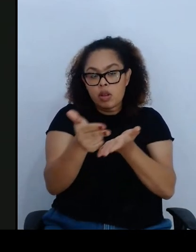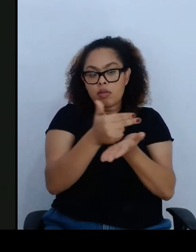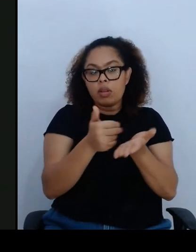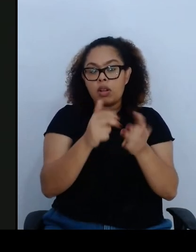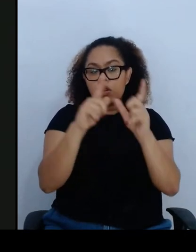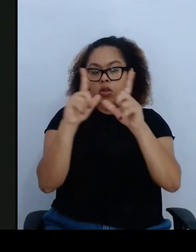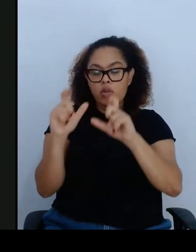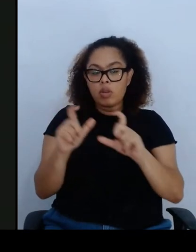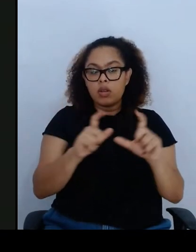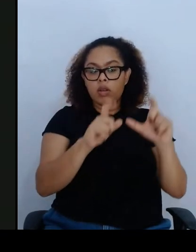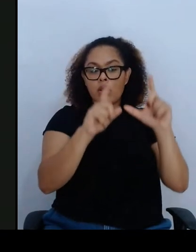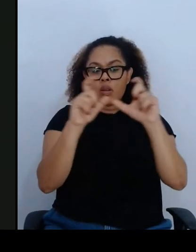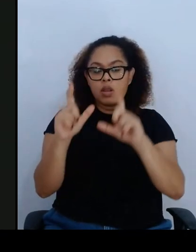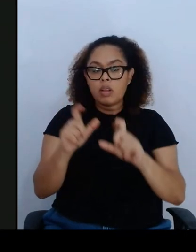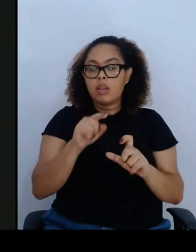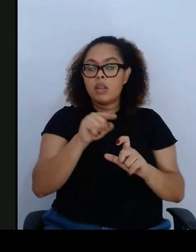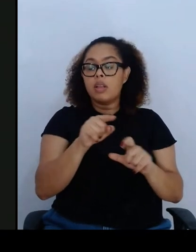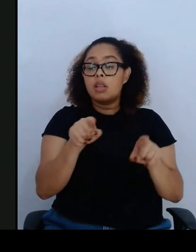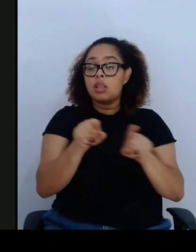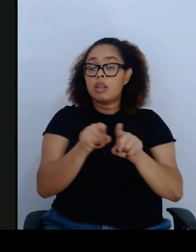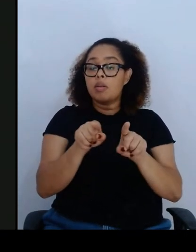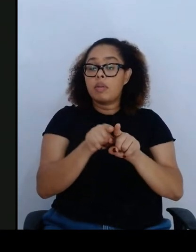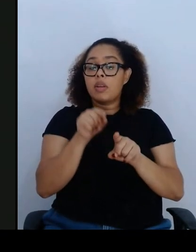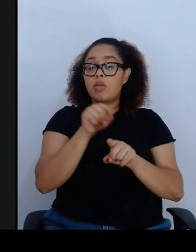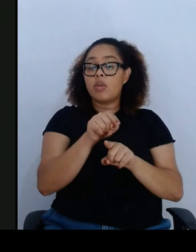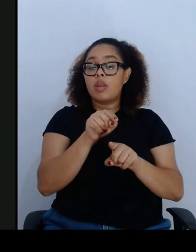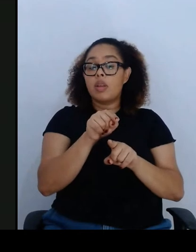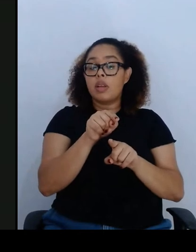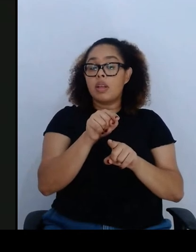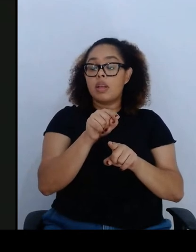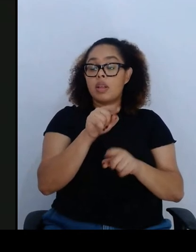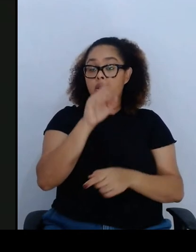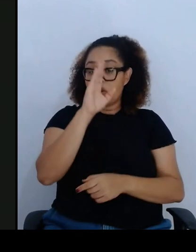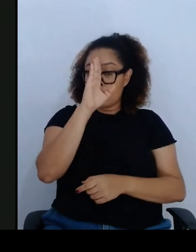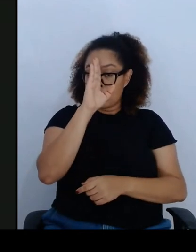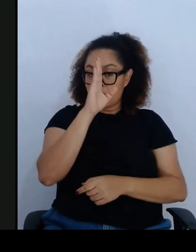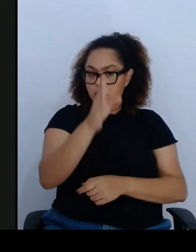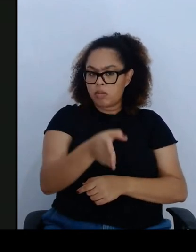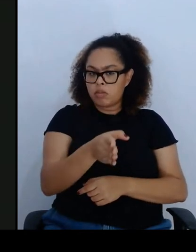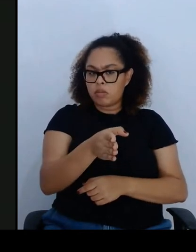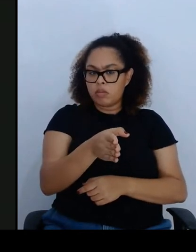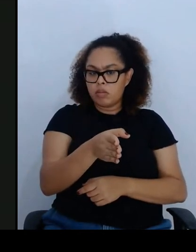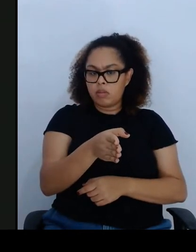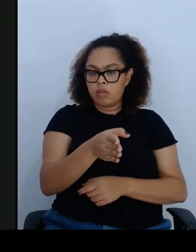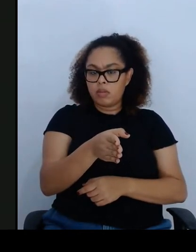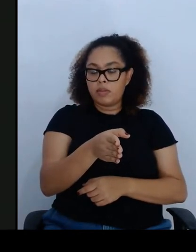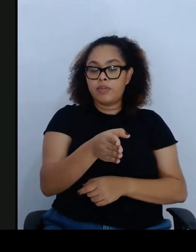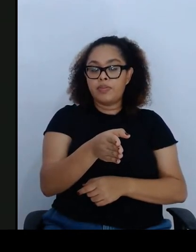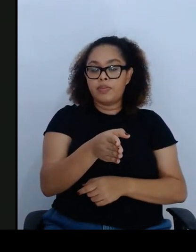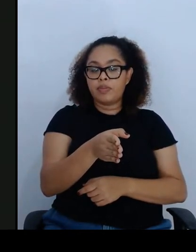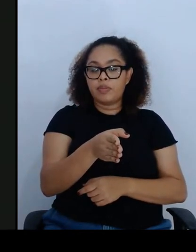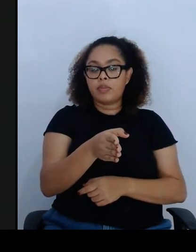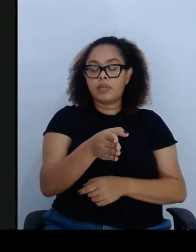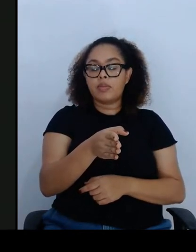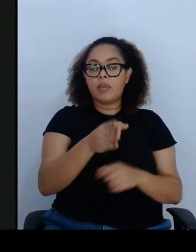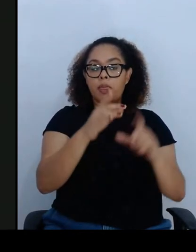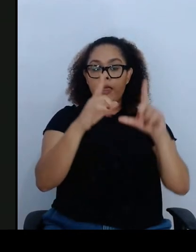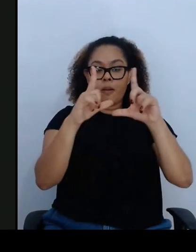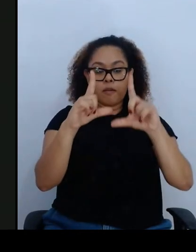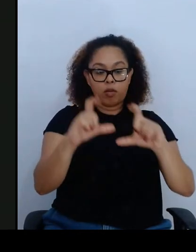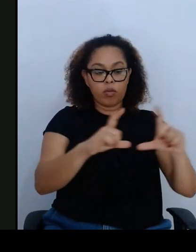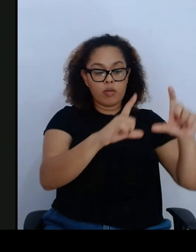e muitas vezes ele era diretamente movido pela fotografia em sua pintura